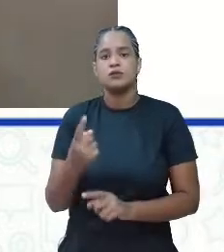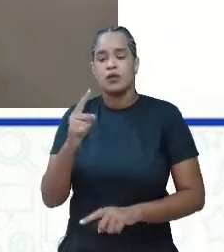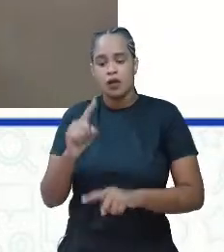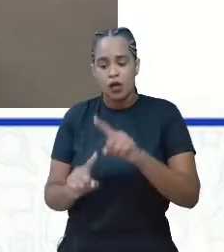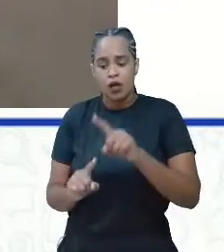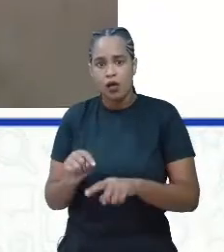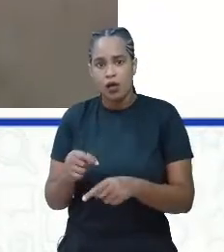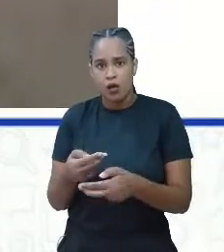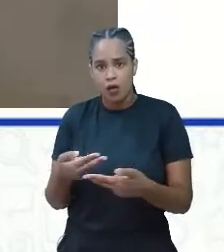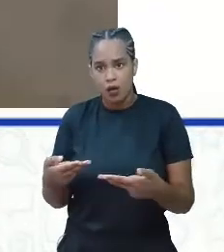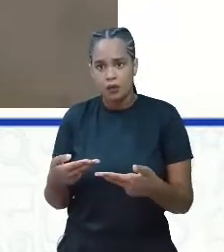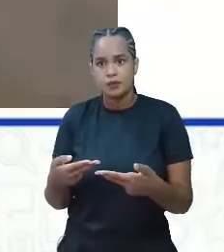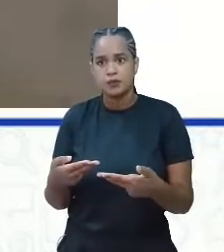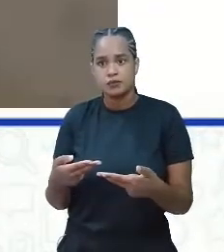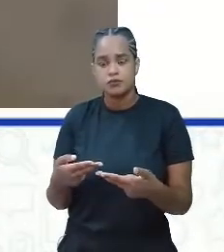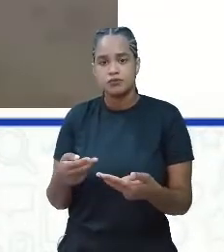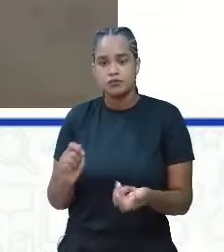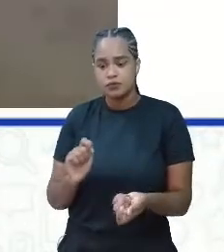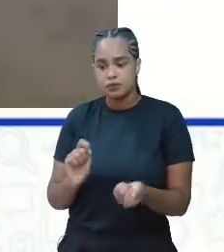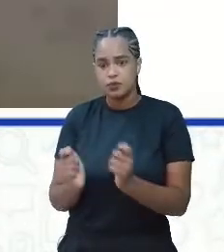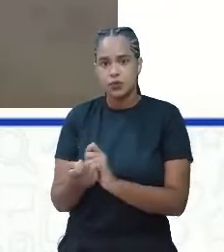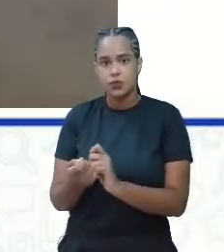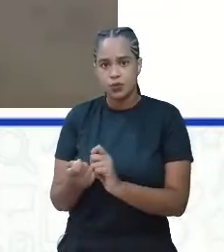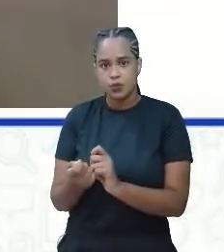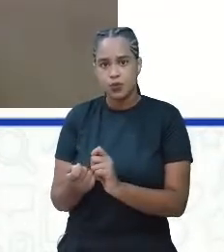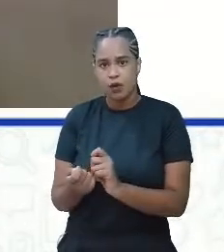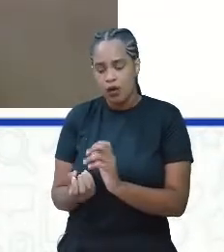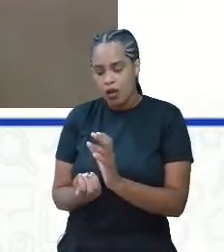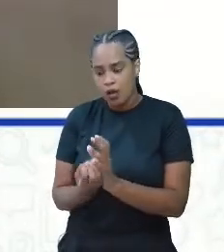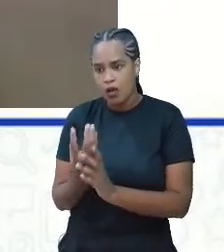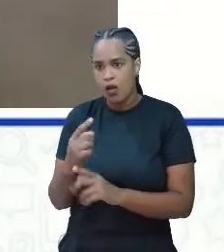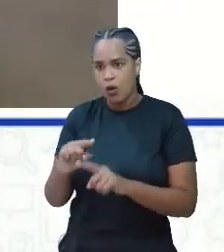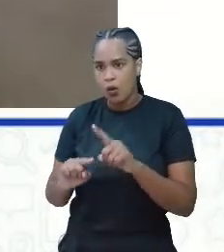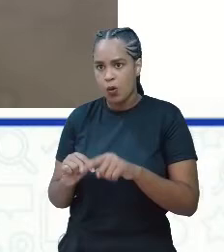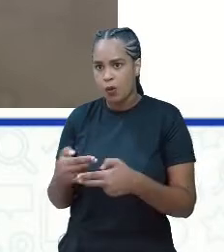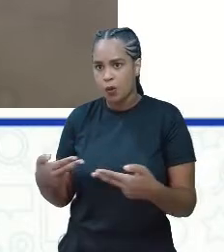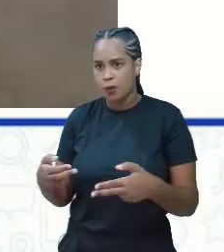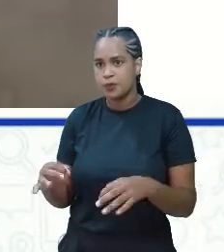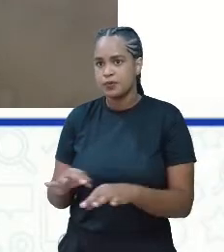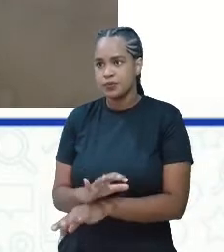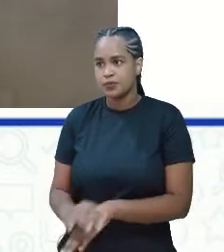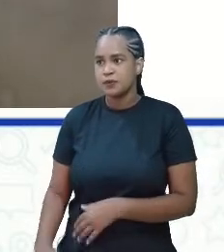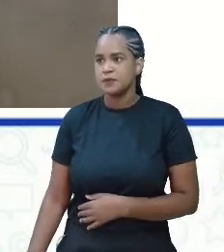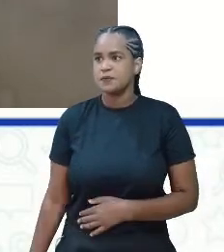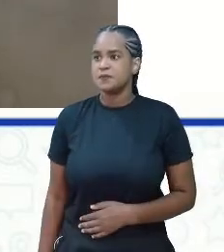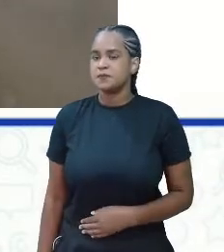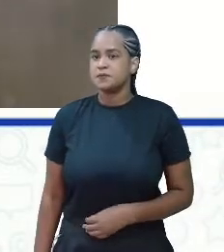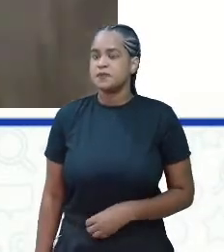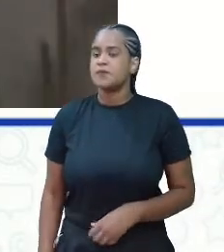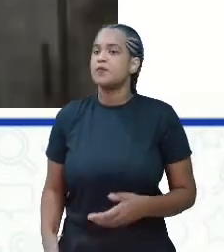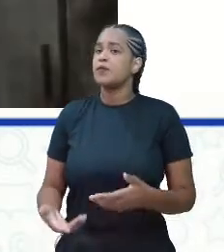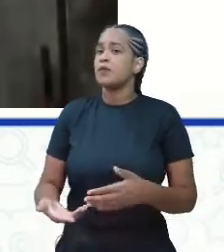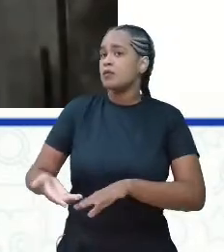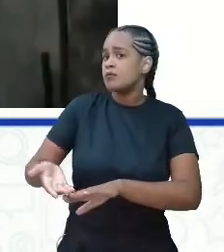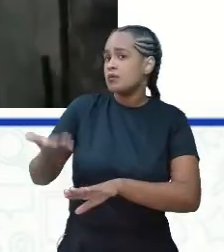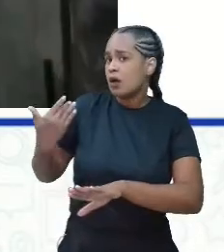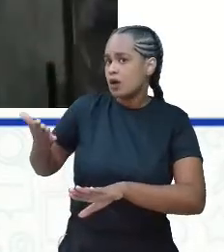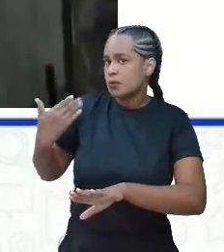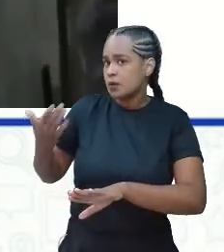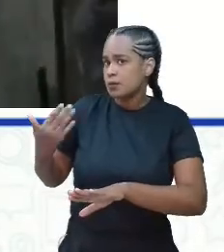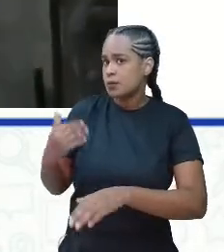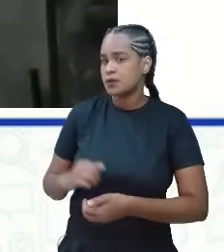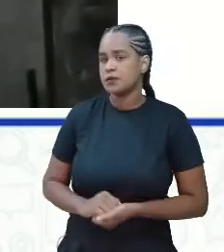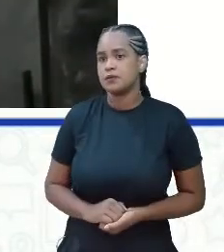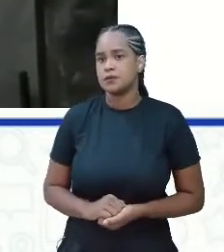para o violino virar produto, no século XVIII. Ok? Porque antigamente, os